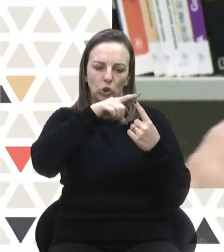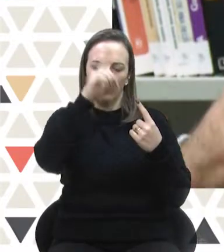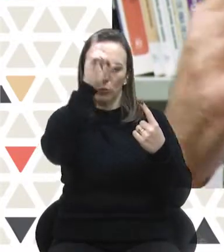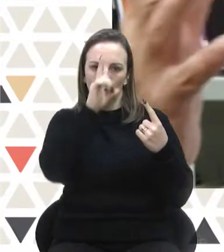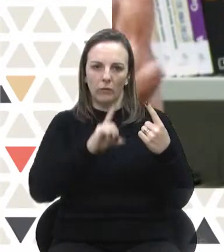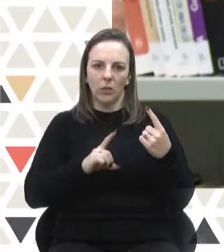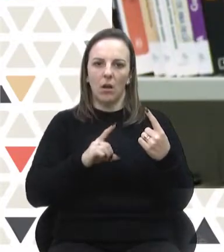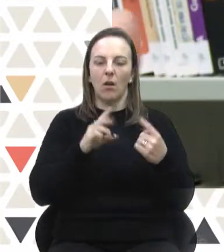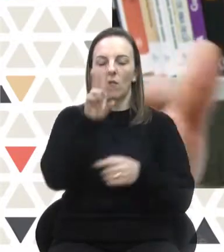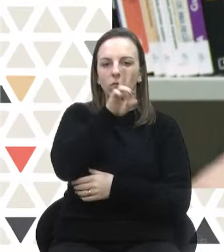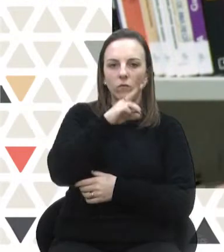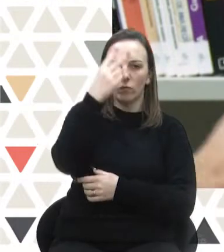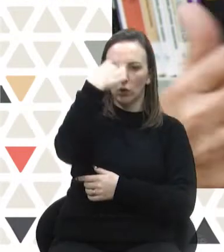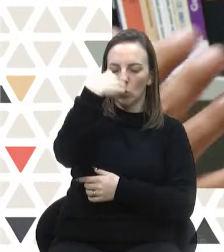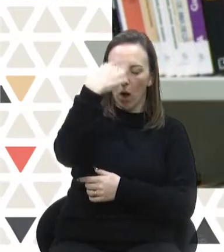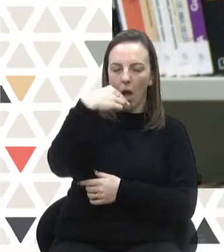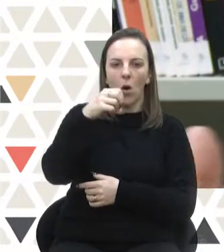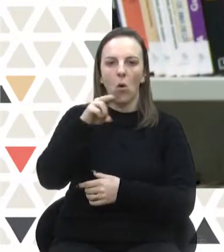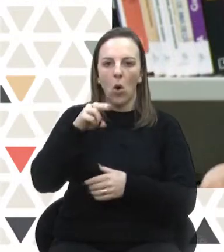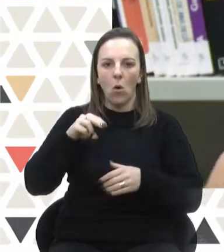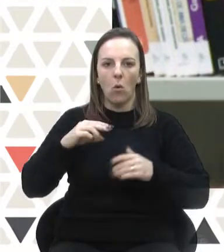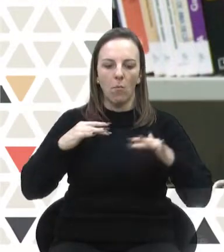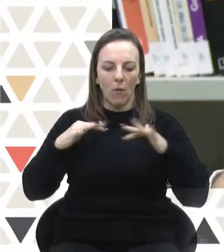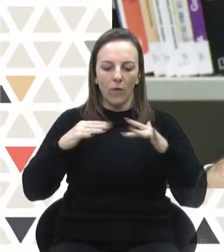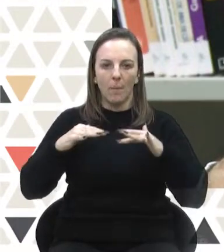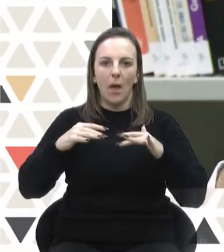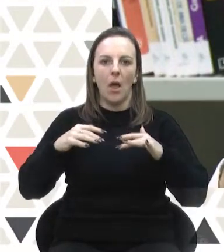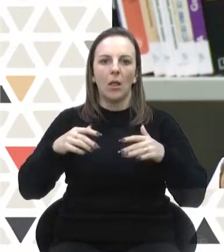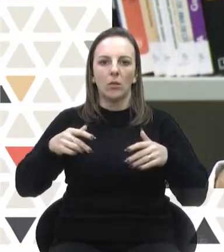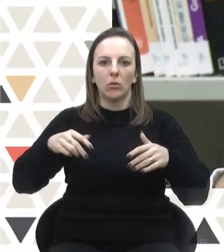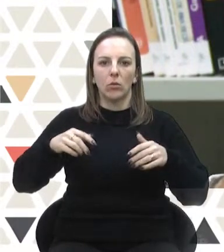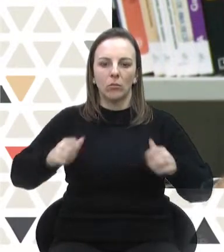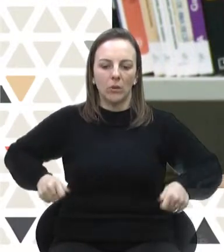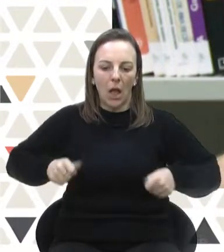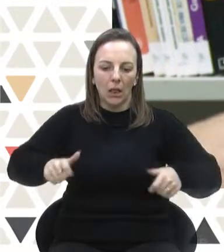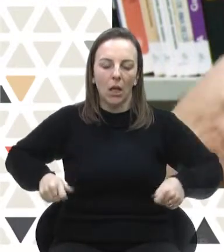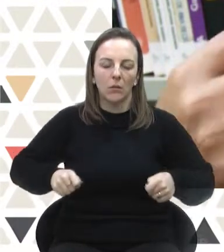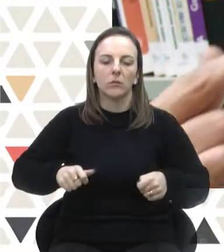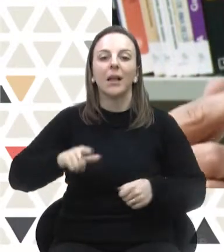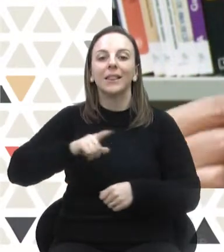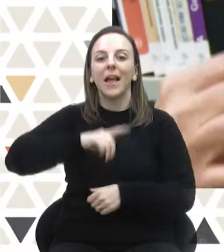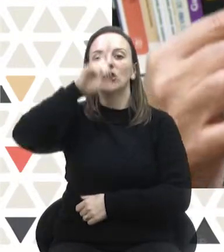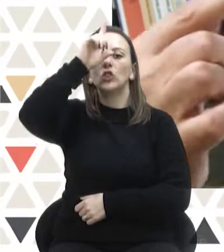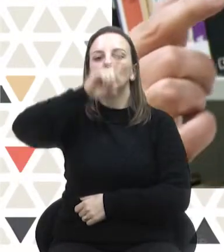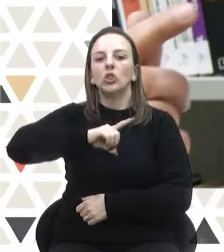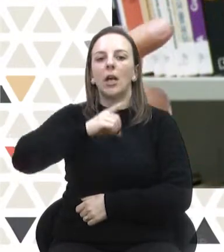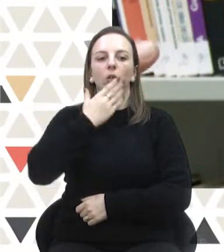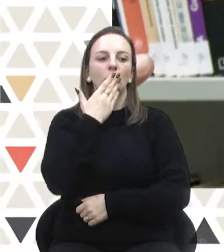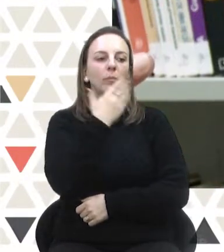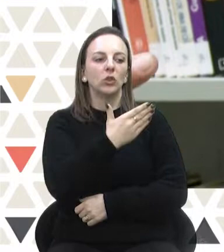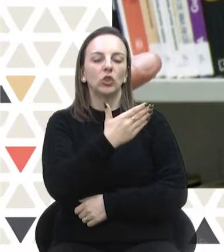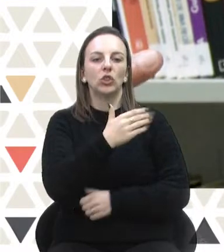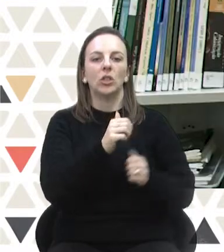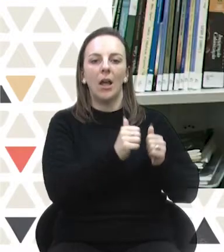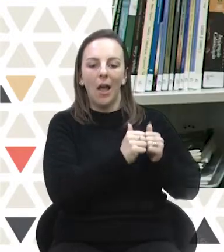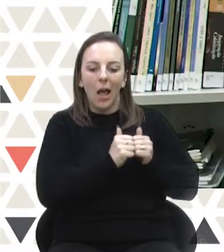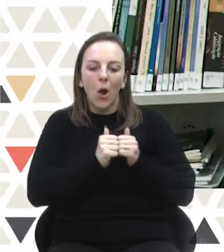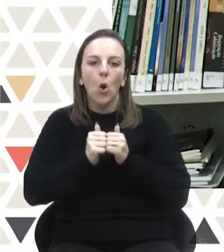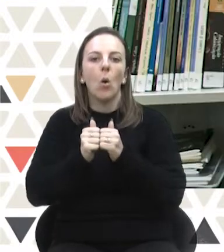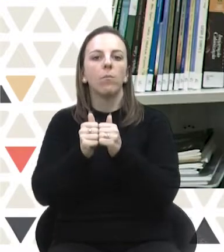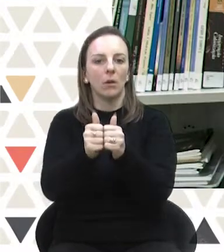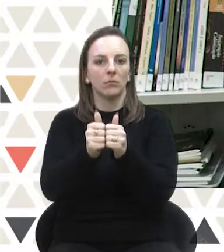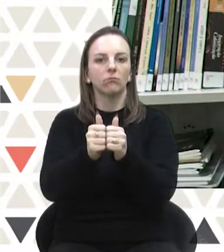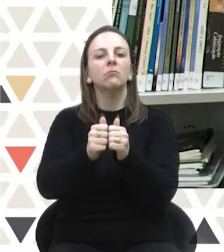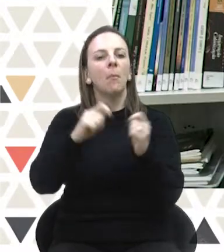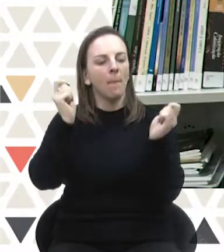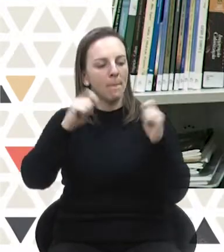tanto visual, até mesmo de locomoção, ele tem o direito de solicitar um acompanhante. Então, ele